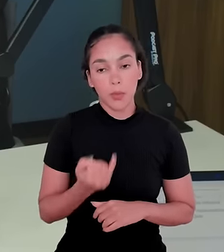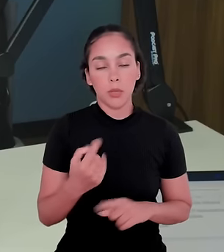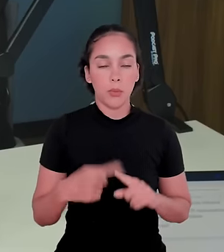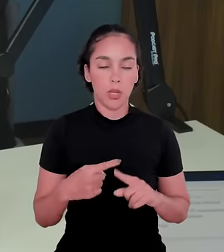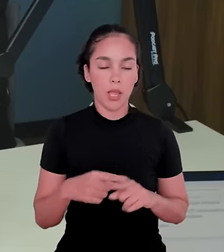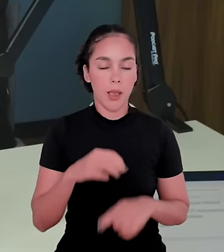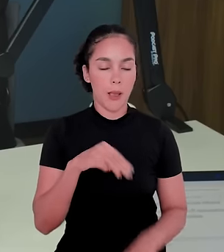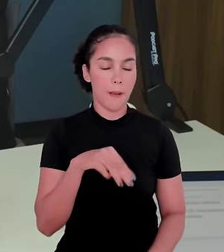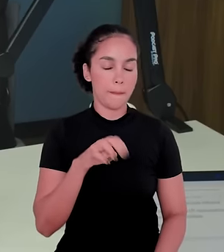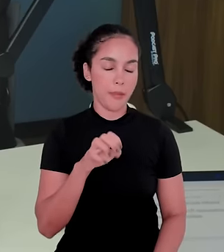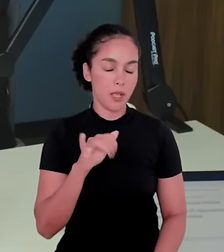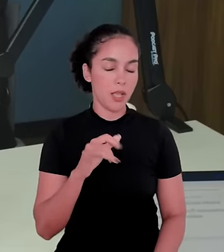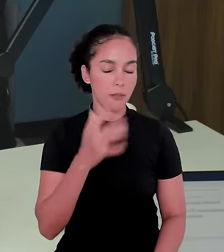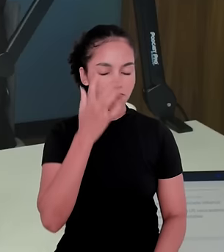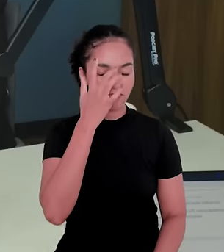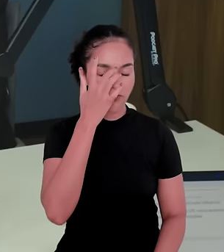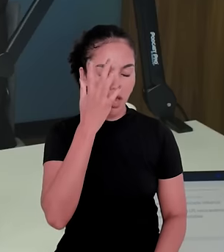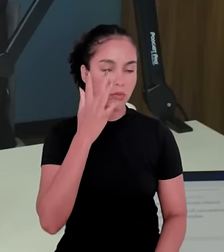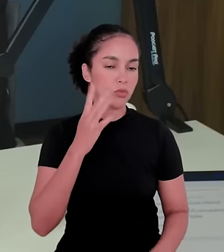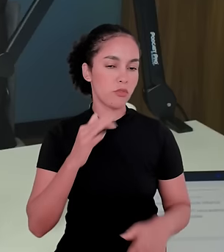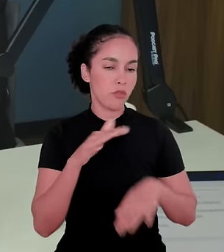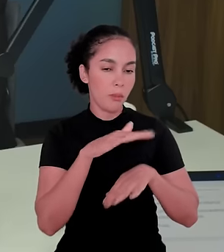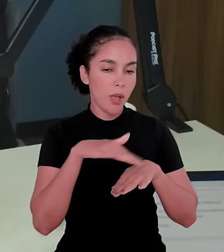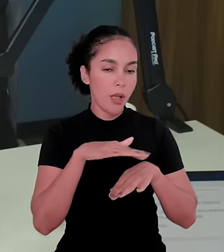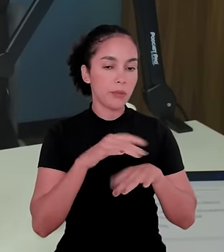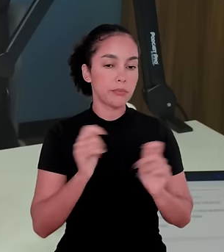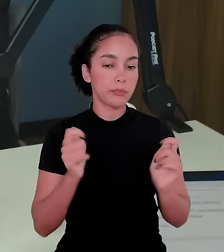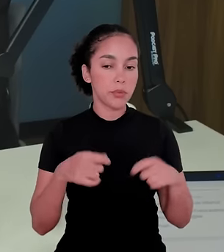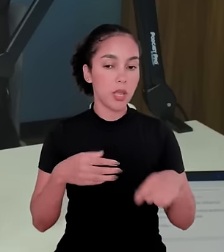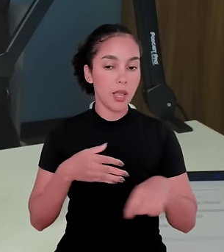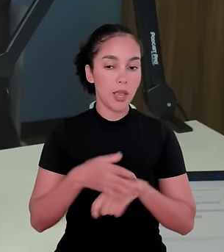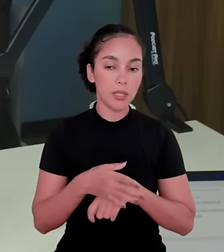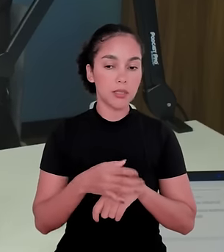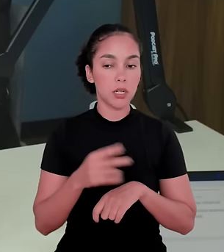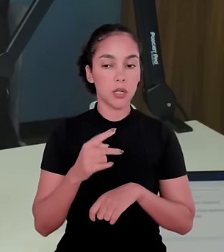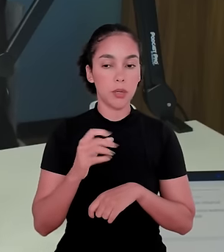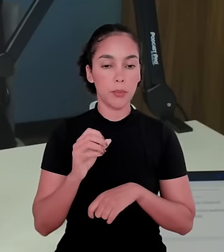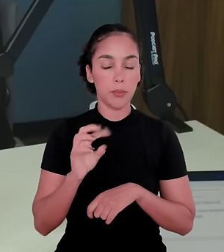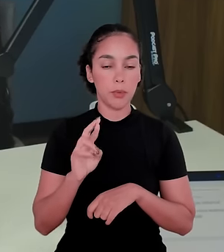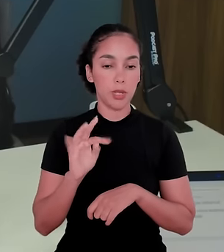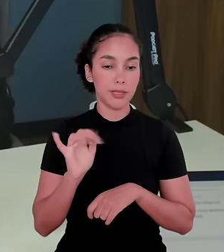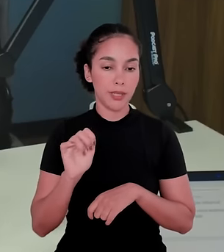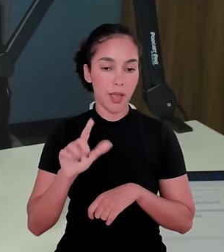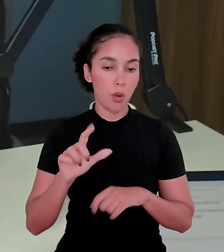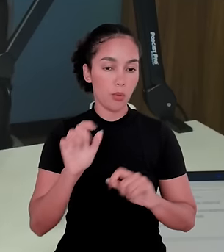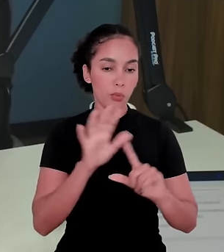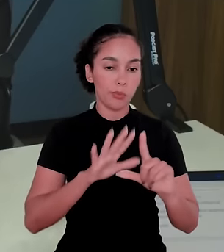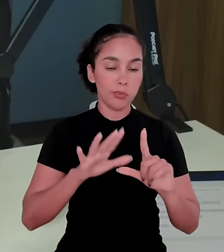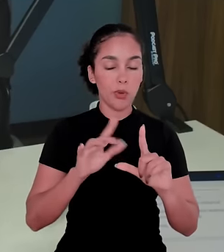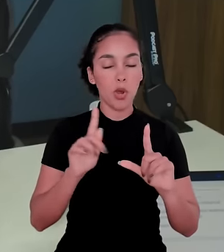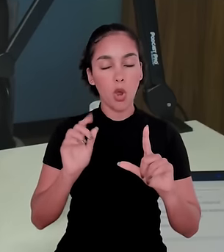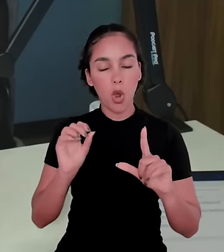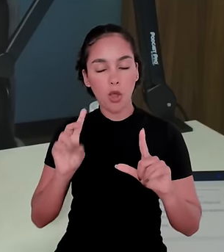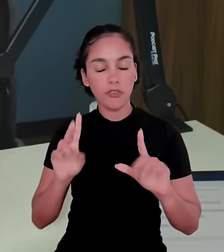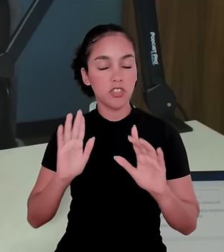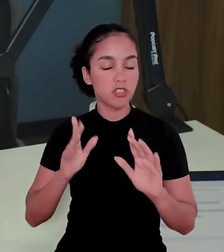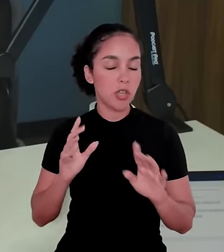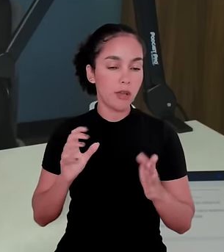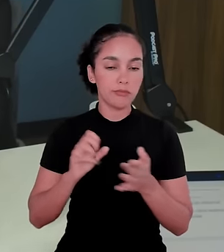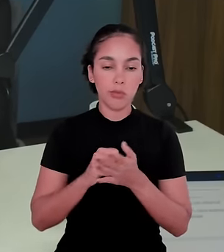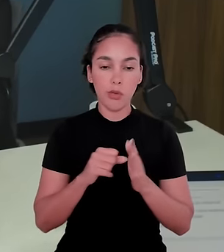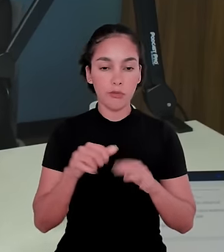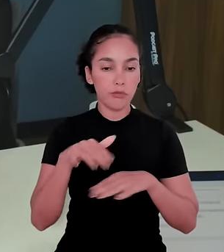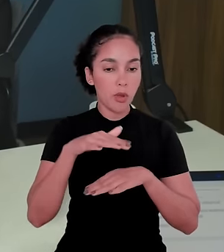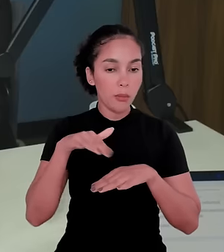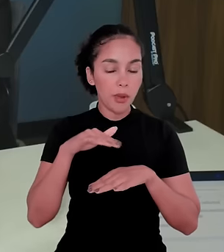no Brasil de formalizar então ele ingressa diretamente no portal gov e formaliza já uma empresa